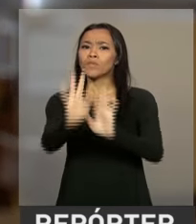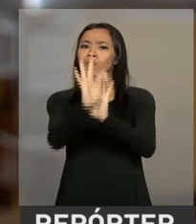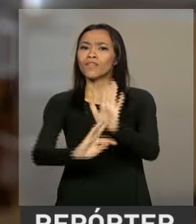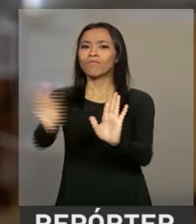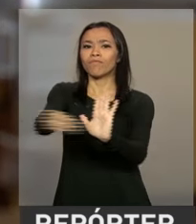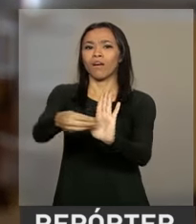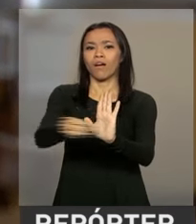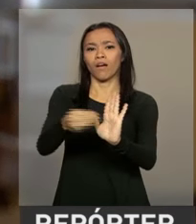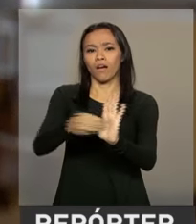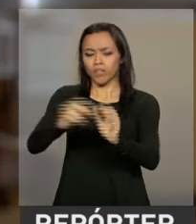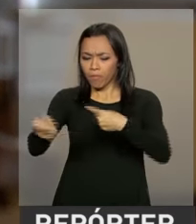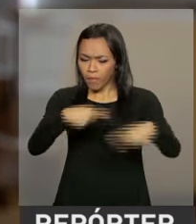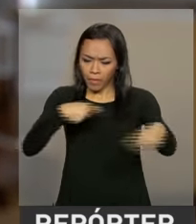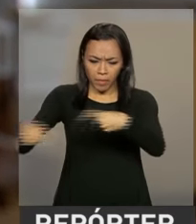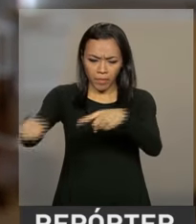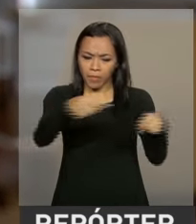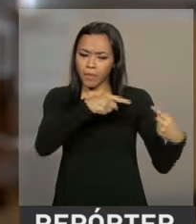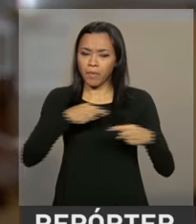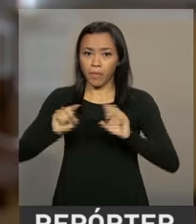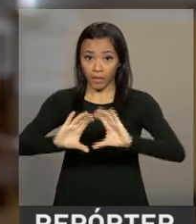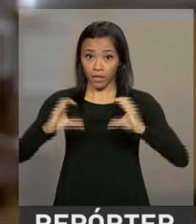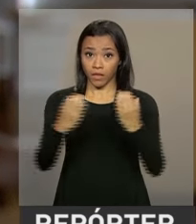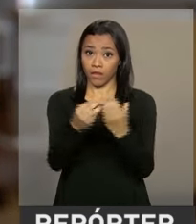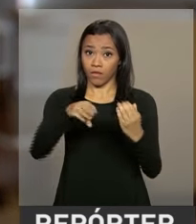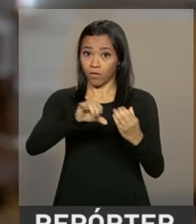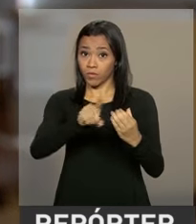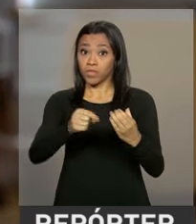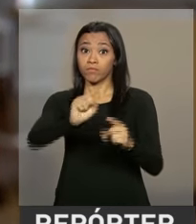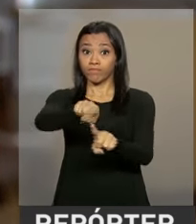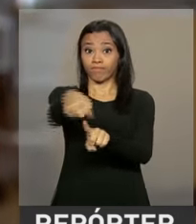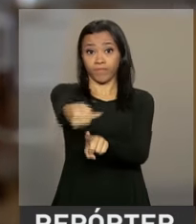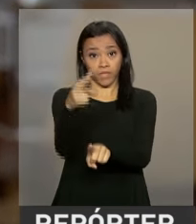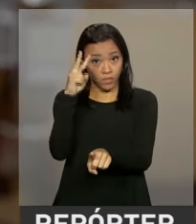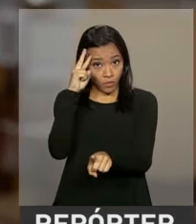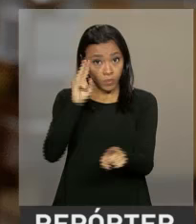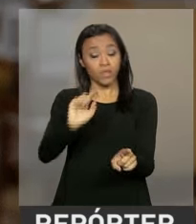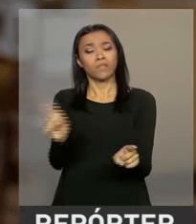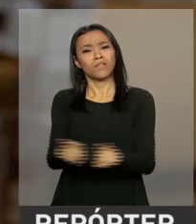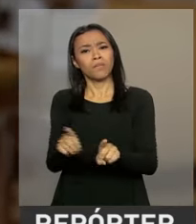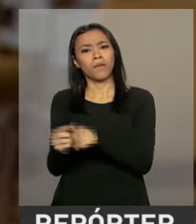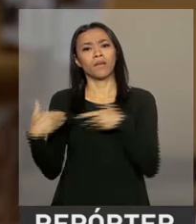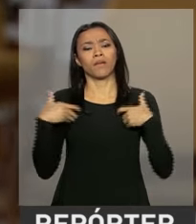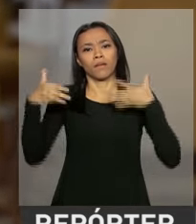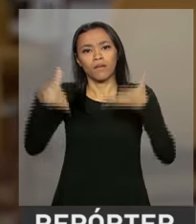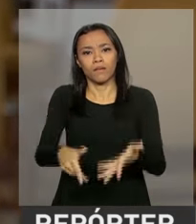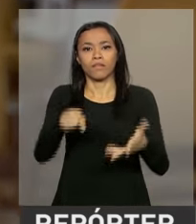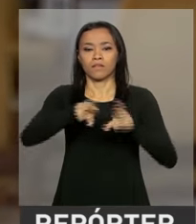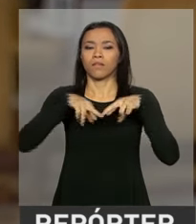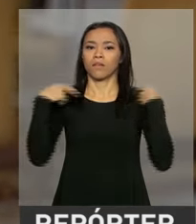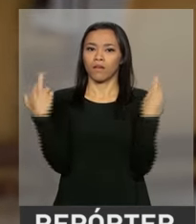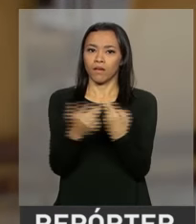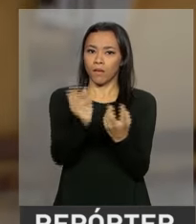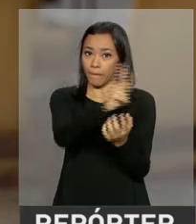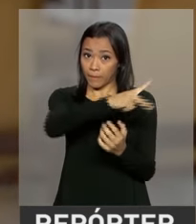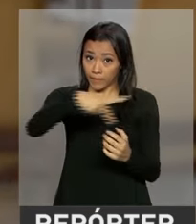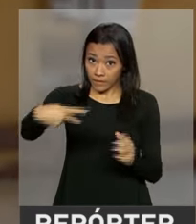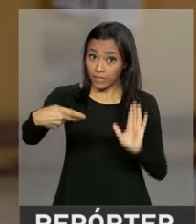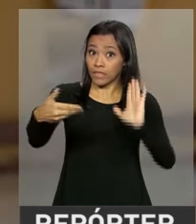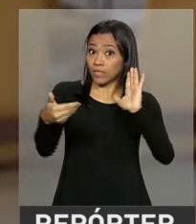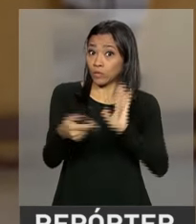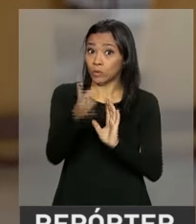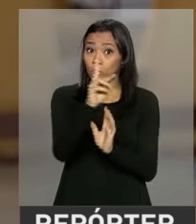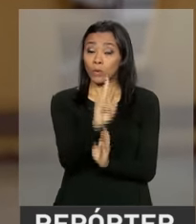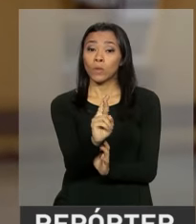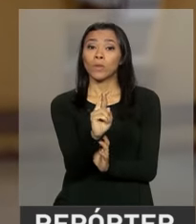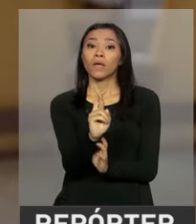na comissão especial a partir da próxima segunda-feira também devem participar dessa reunião o presidente do senado Renan Calheiros e o